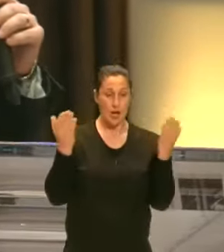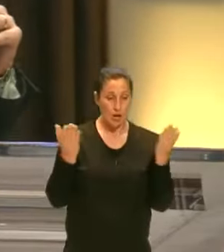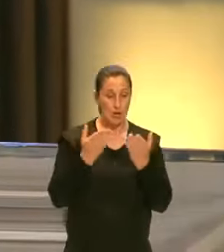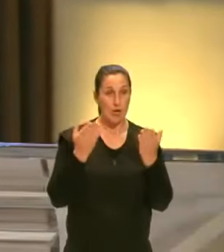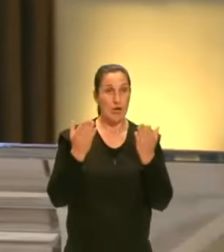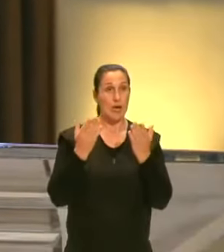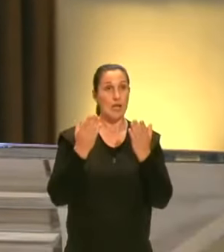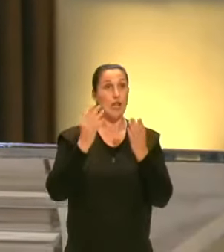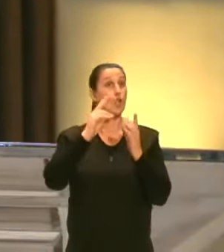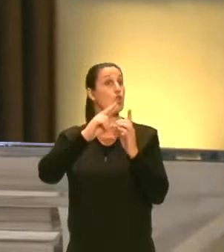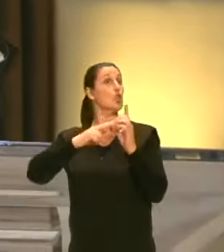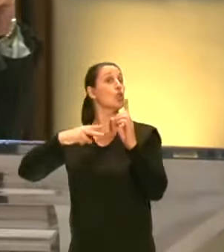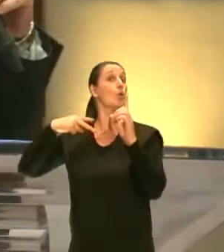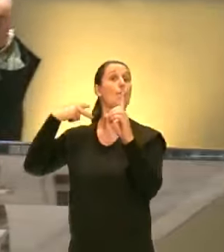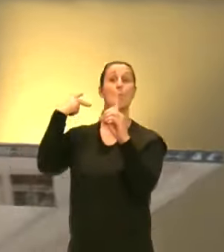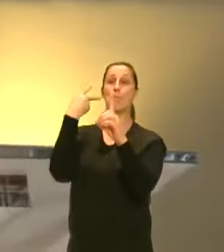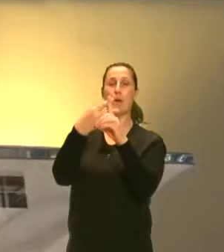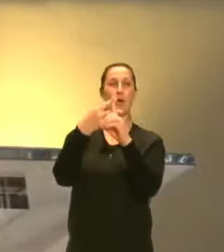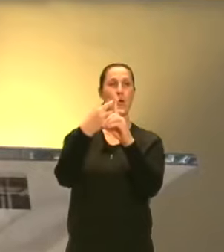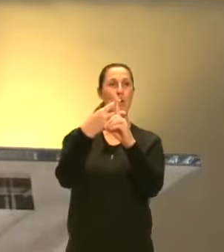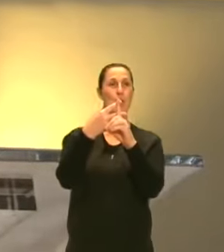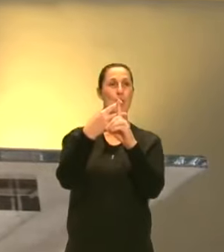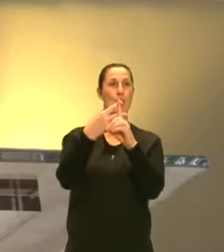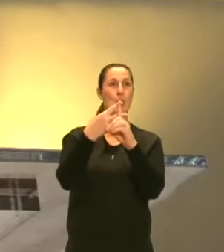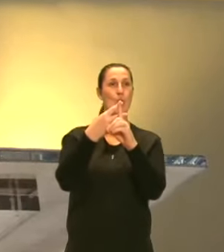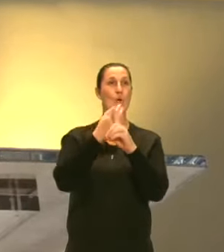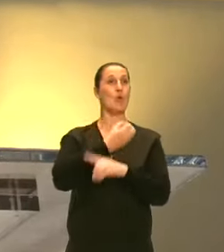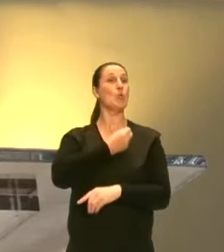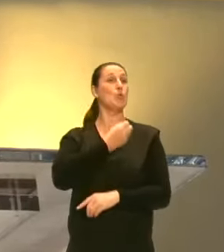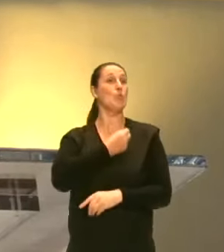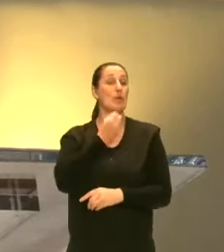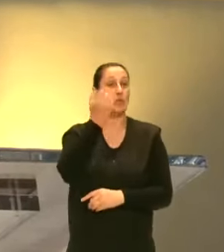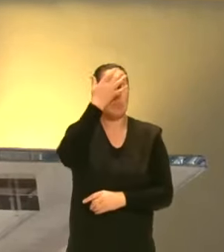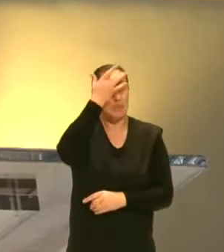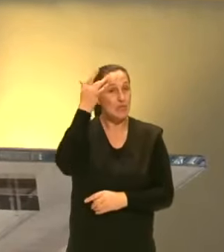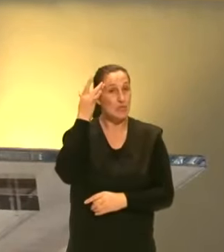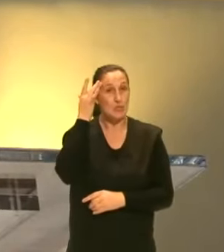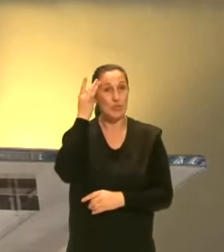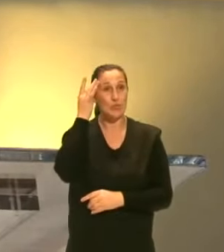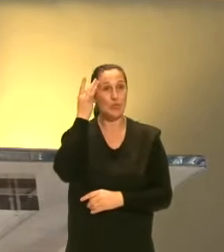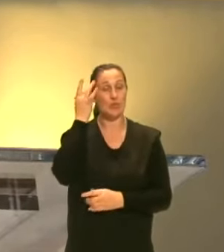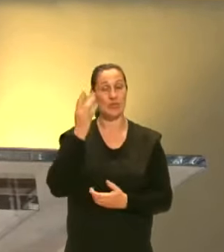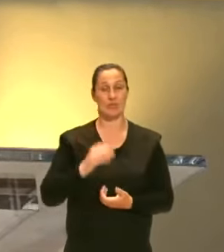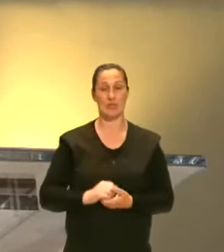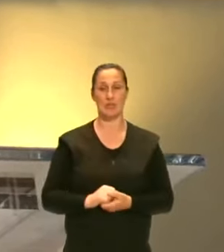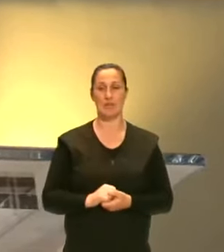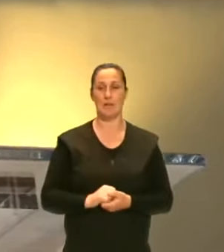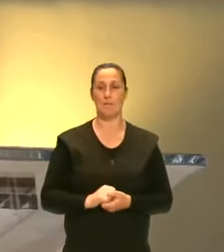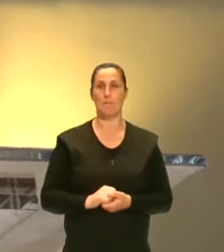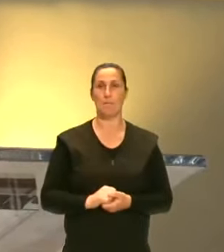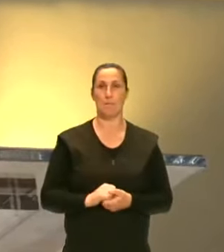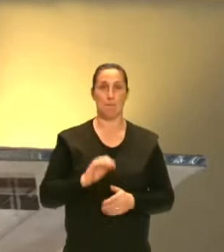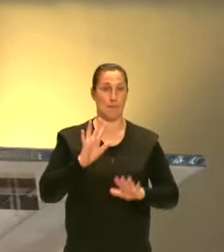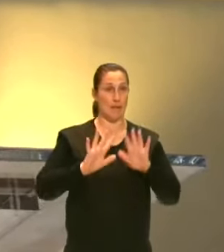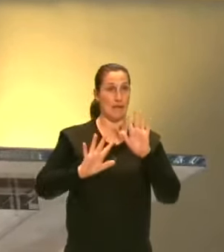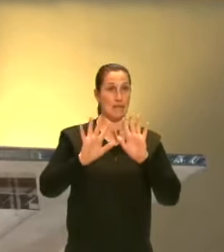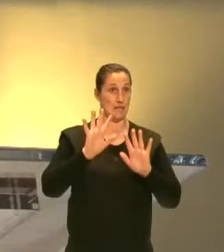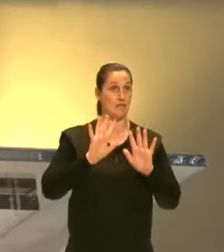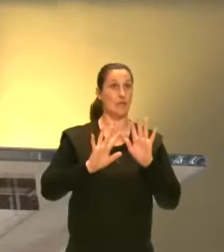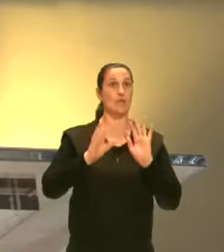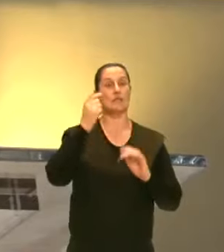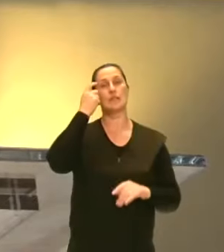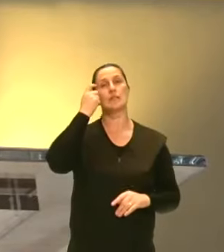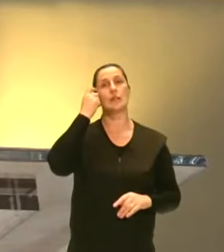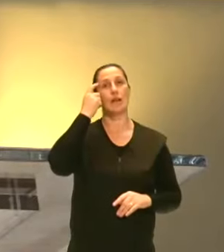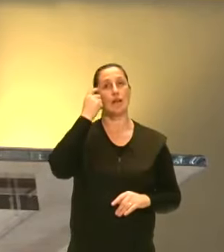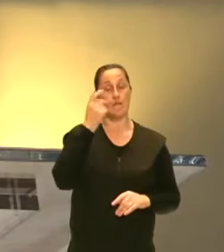de frequência. E hoje nós estamos praticamente com quase todos os cultos capacidade máxima. Às vezes eu falo assim, gente, os mais velhos da casa tem que dar